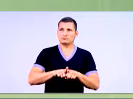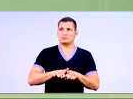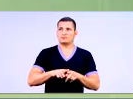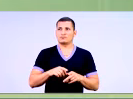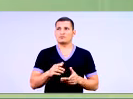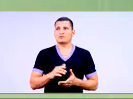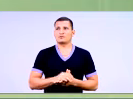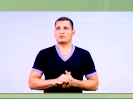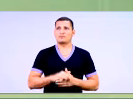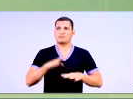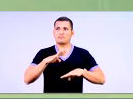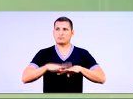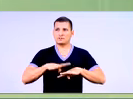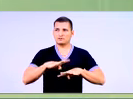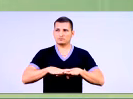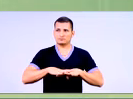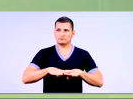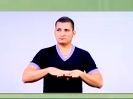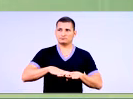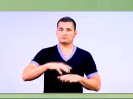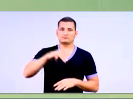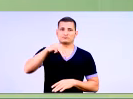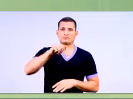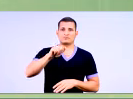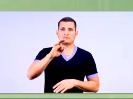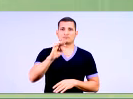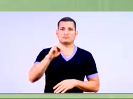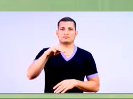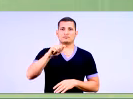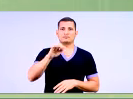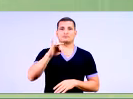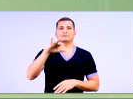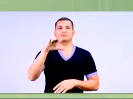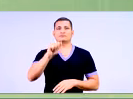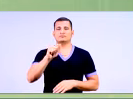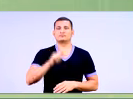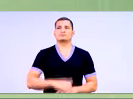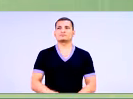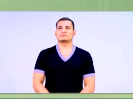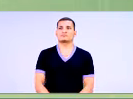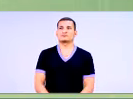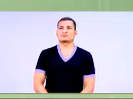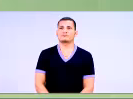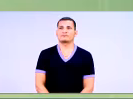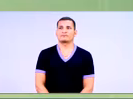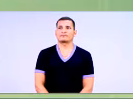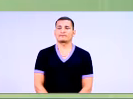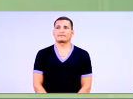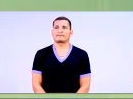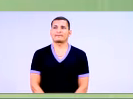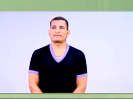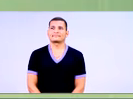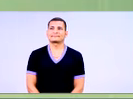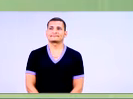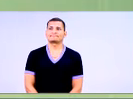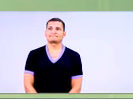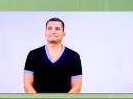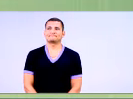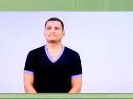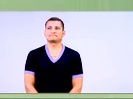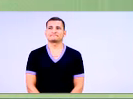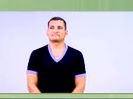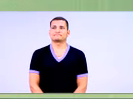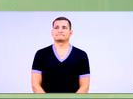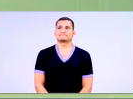operações matemáticas. Ok, pode continuar a leitura, professora. However, contudo, it's not able